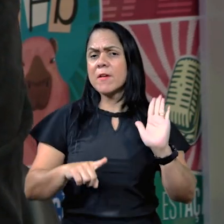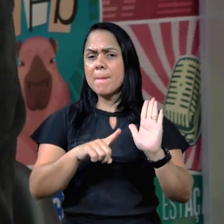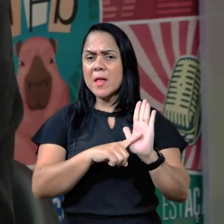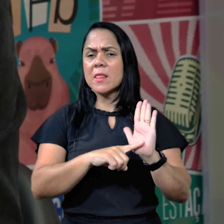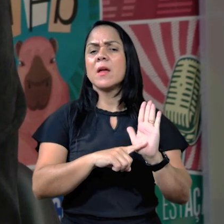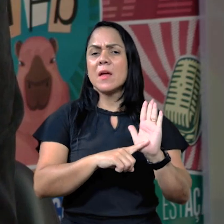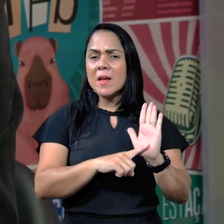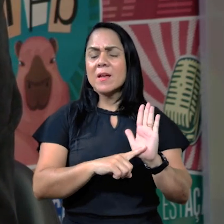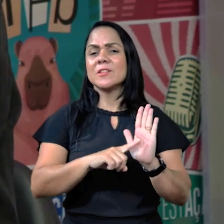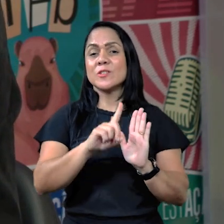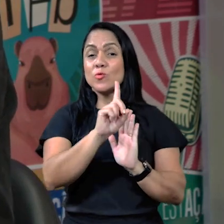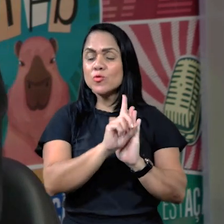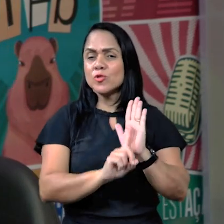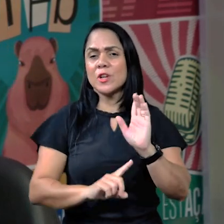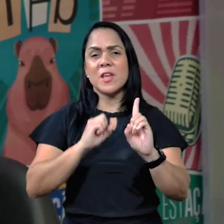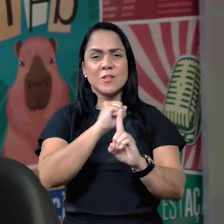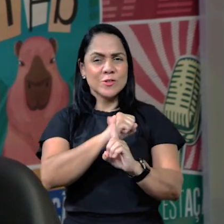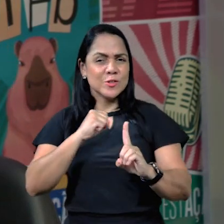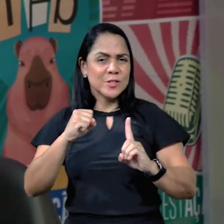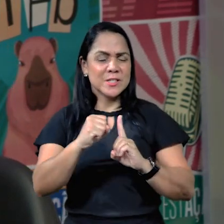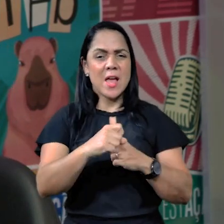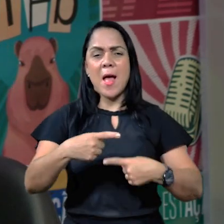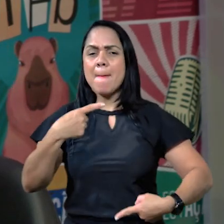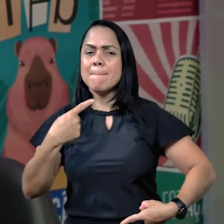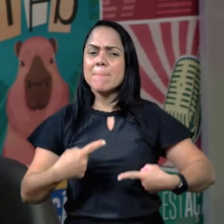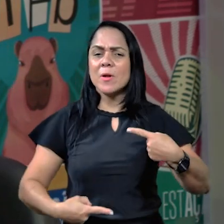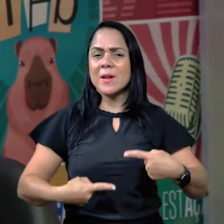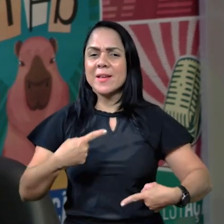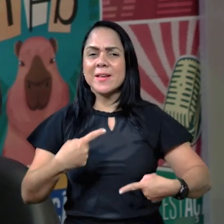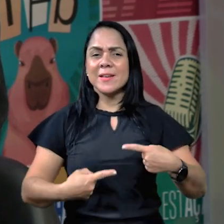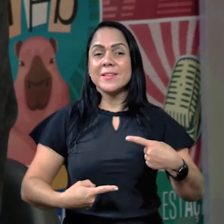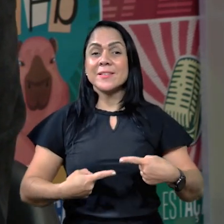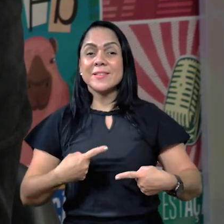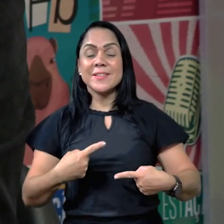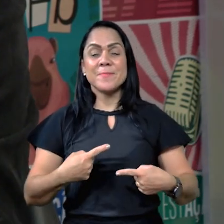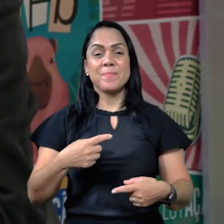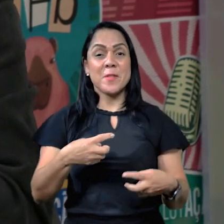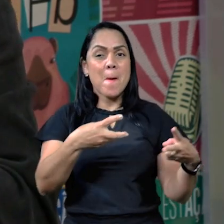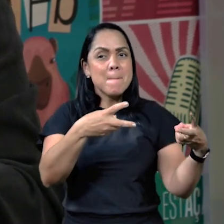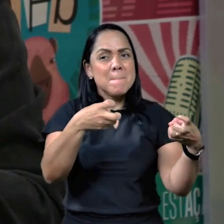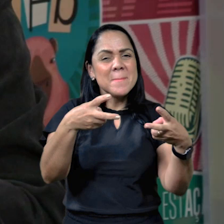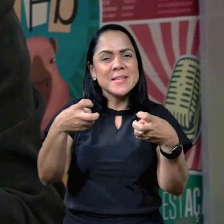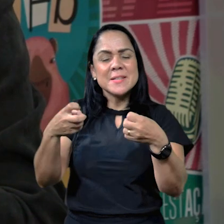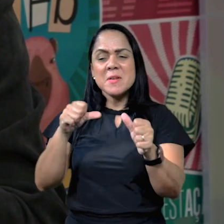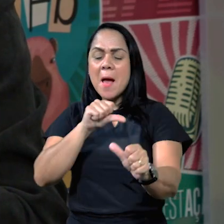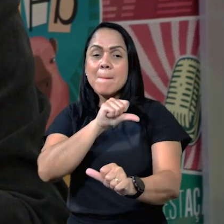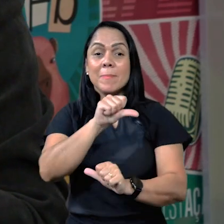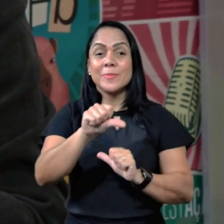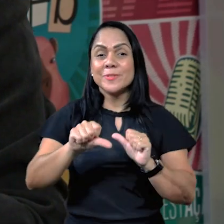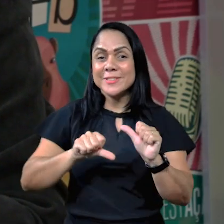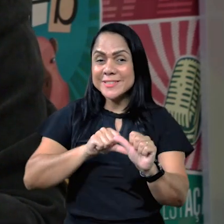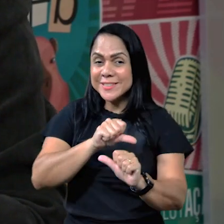direitos, sociais, direitos políticos. E aí a gente viu uma ressignificação